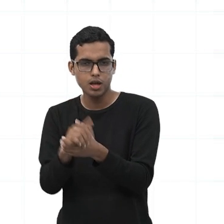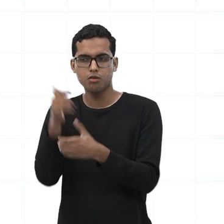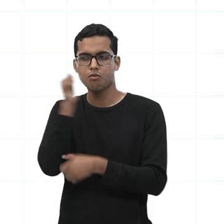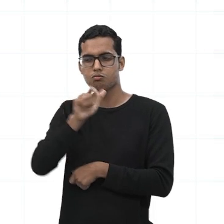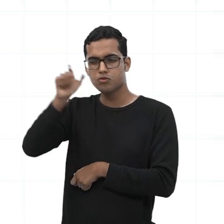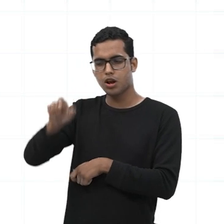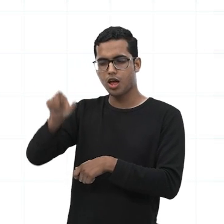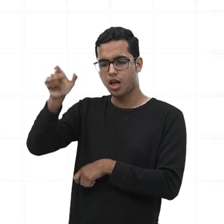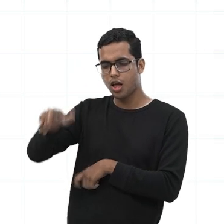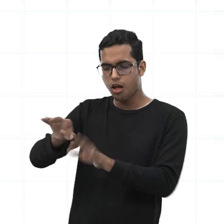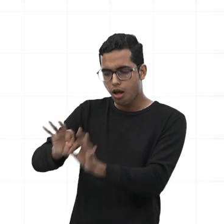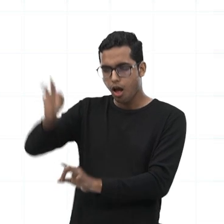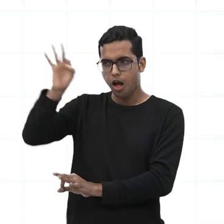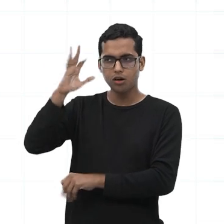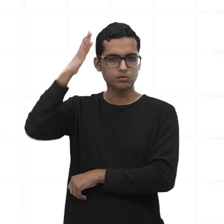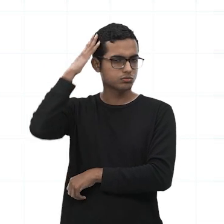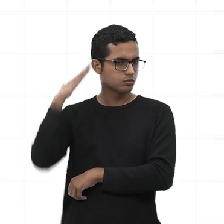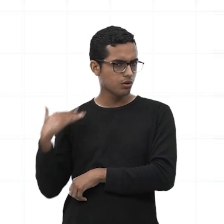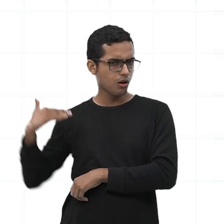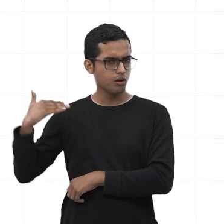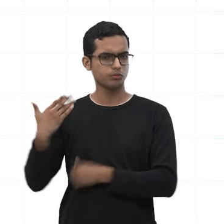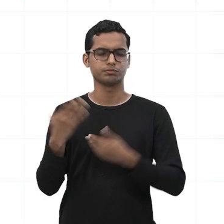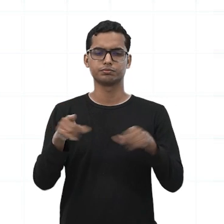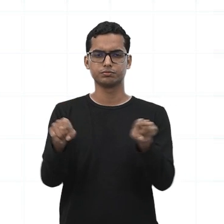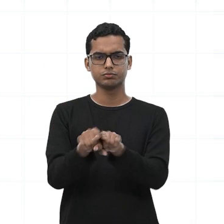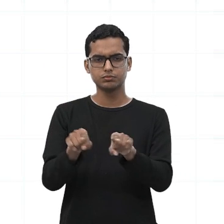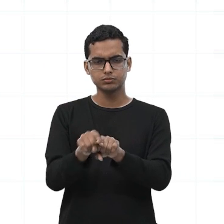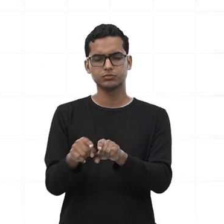tem cabelos longos. Então, ele vai